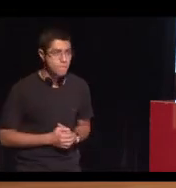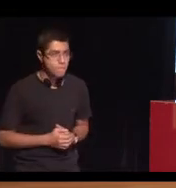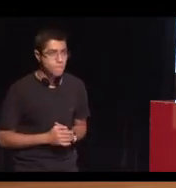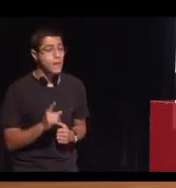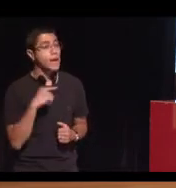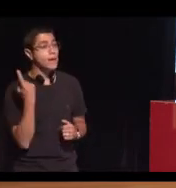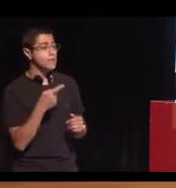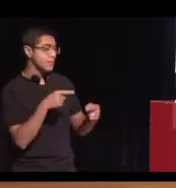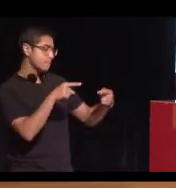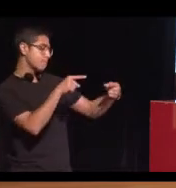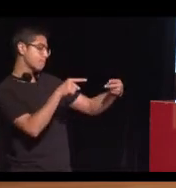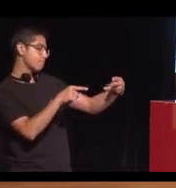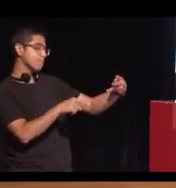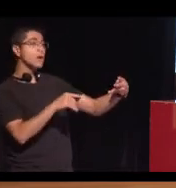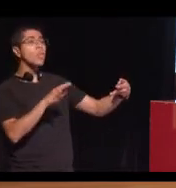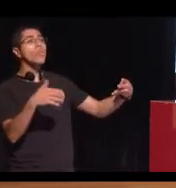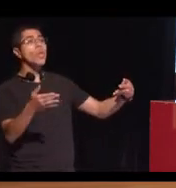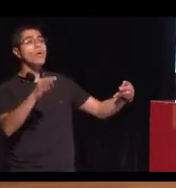né?